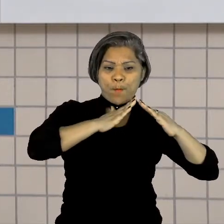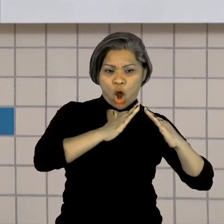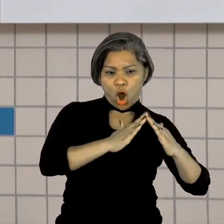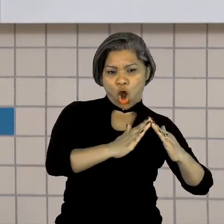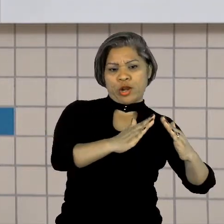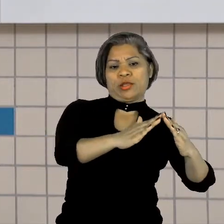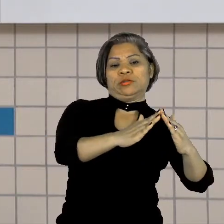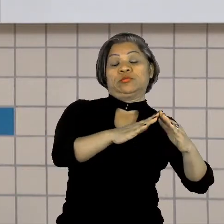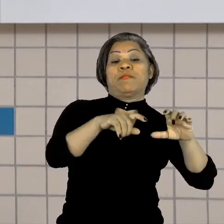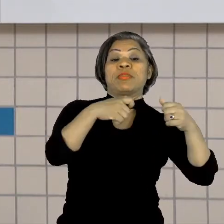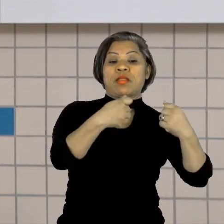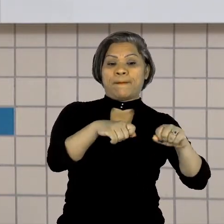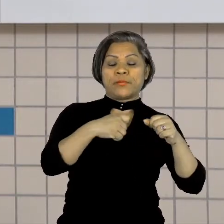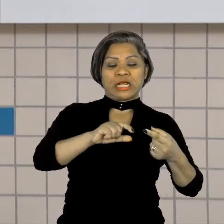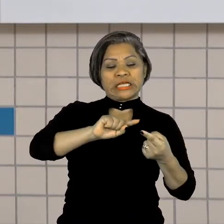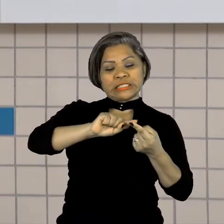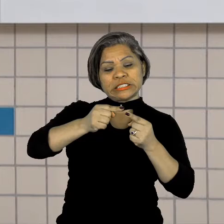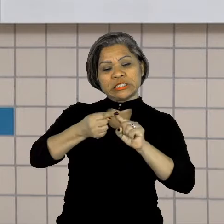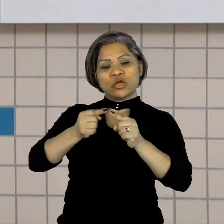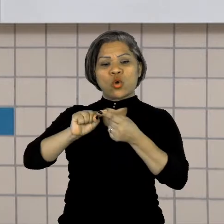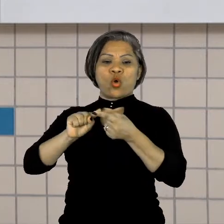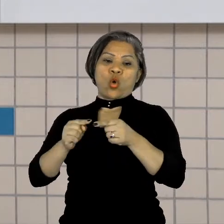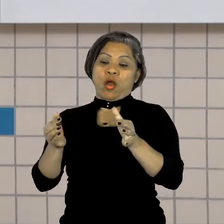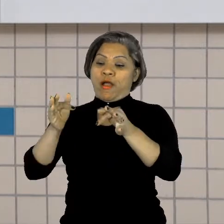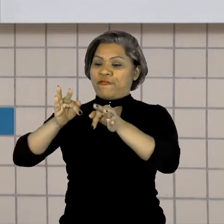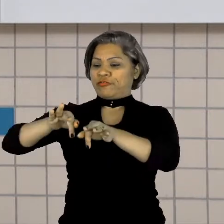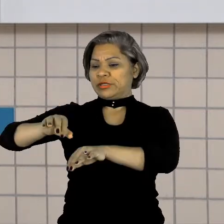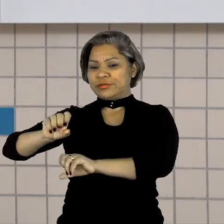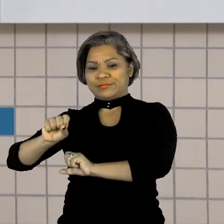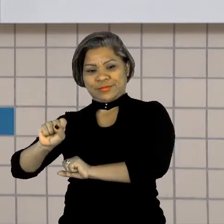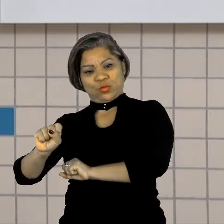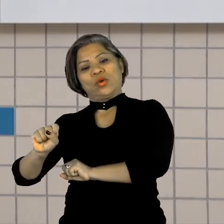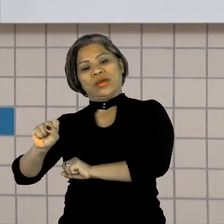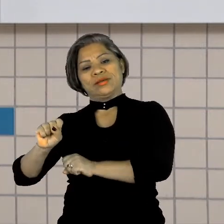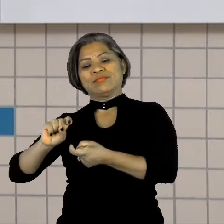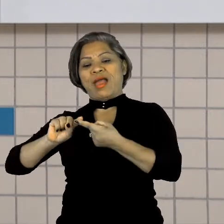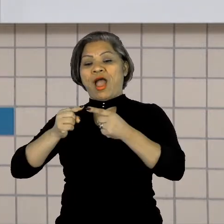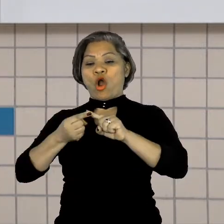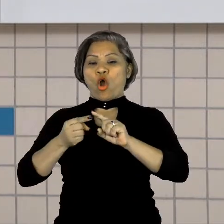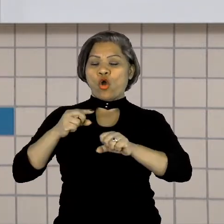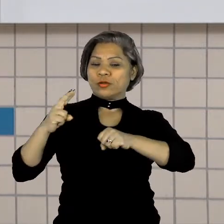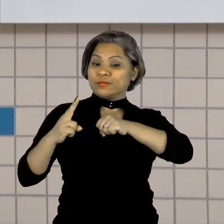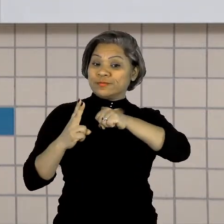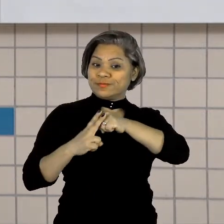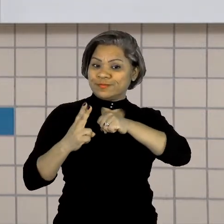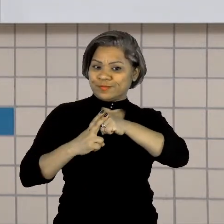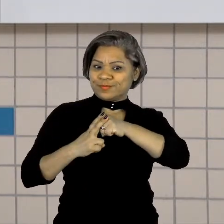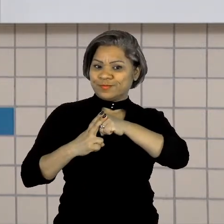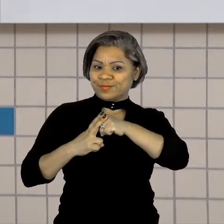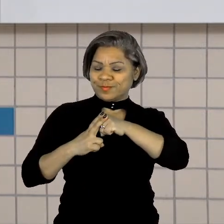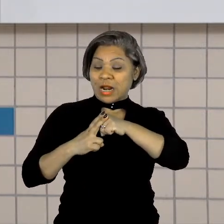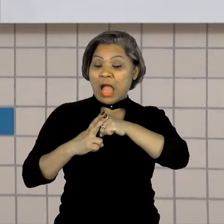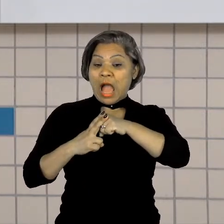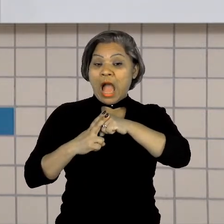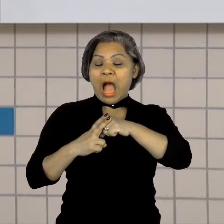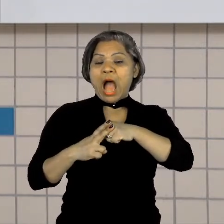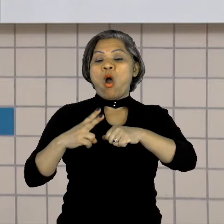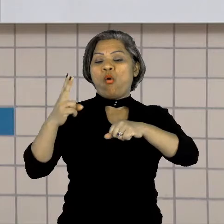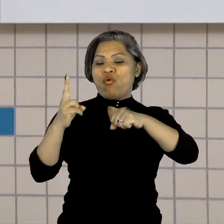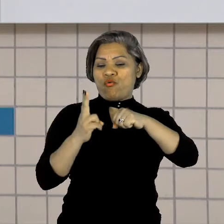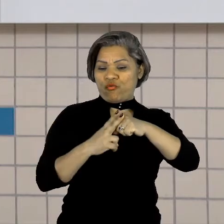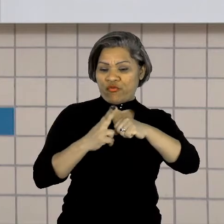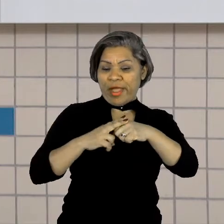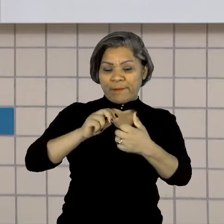mesma concordância. Essa é a famosa concordância verbal, onde os verbos se adaptam ao sujeito,